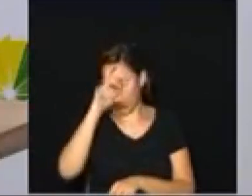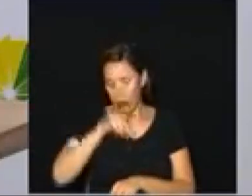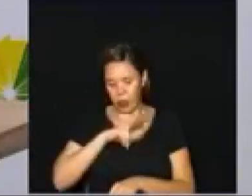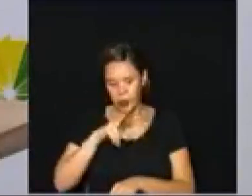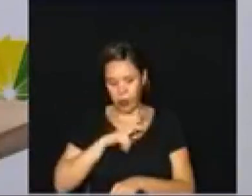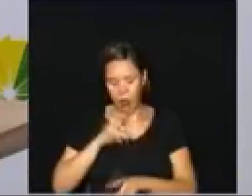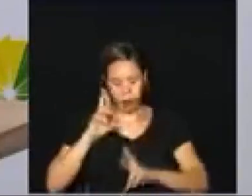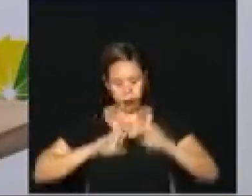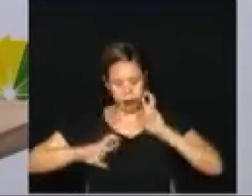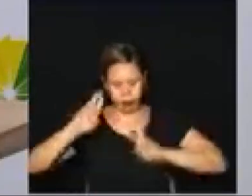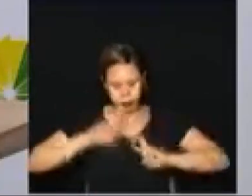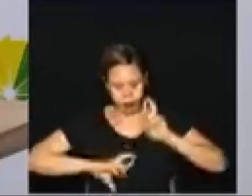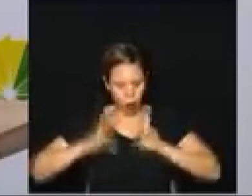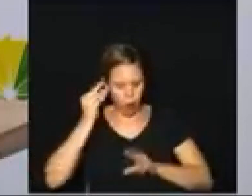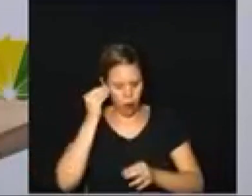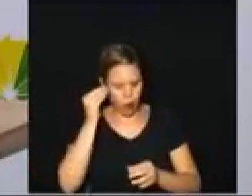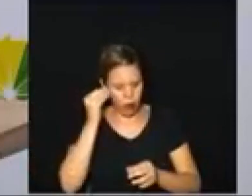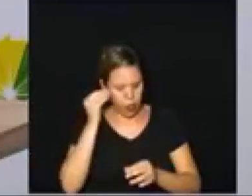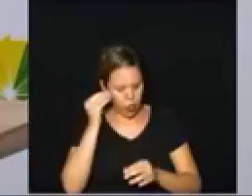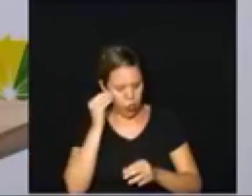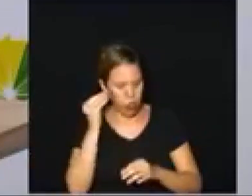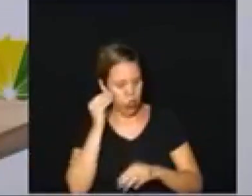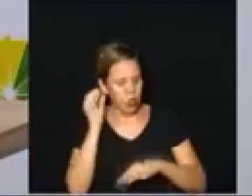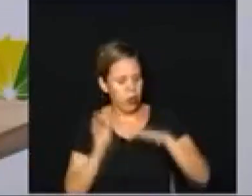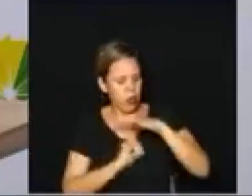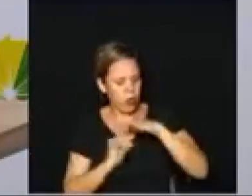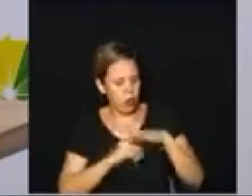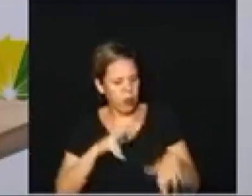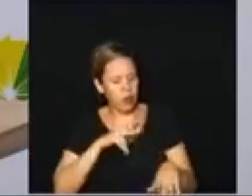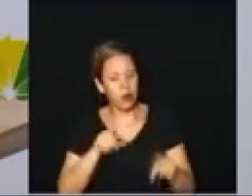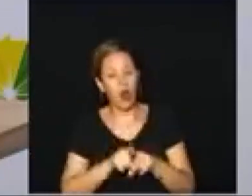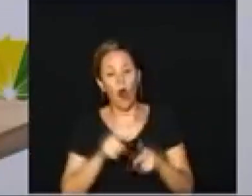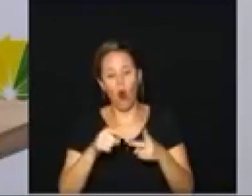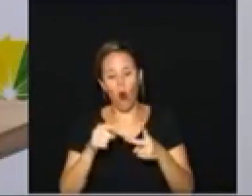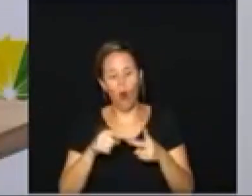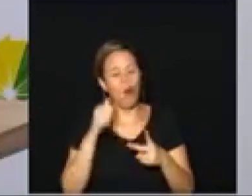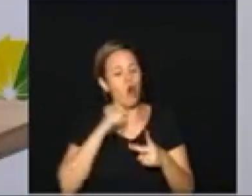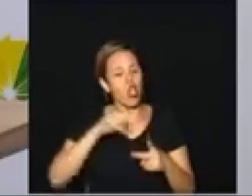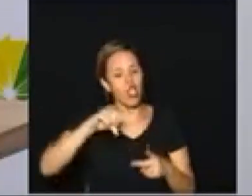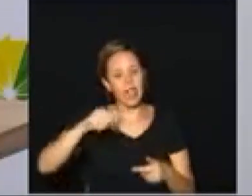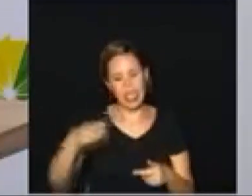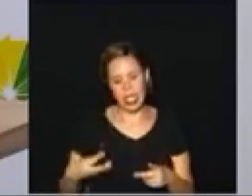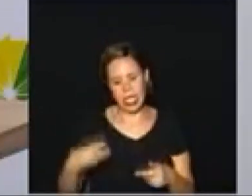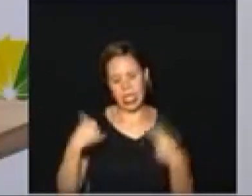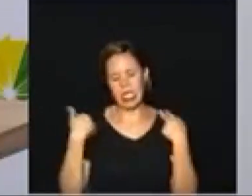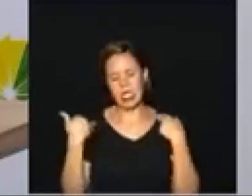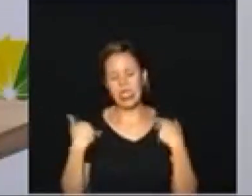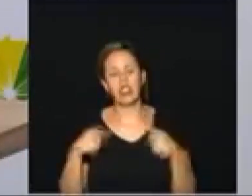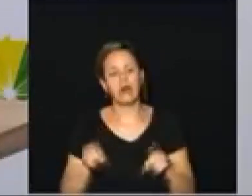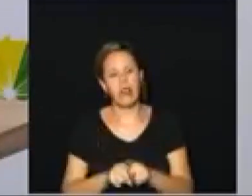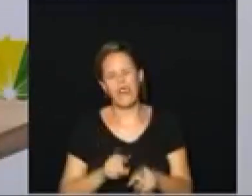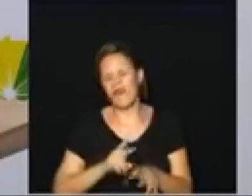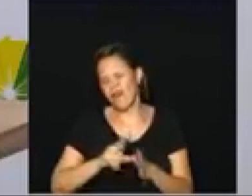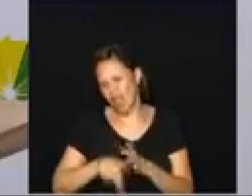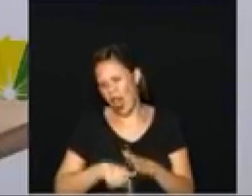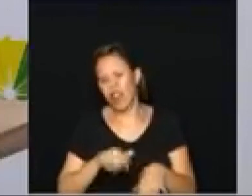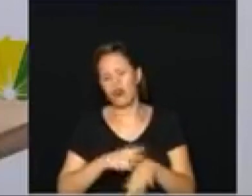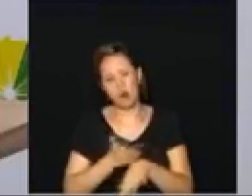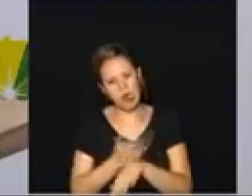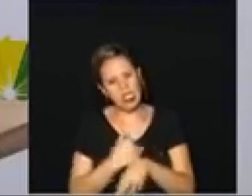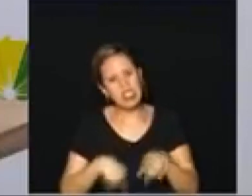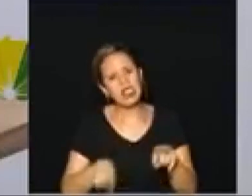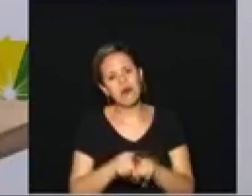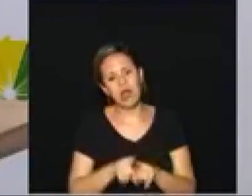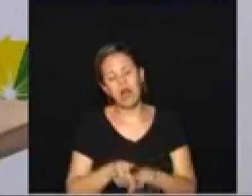exame foi feito em laboratório privado. E uma mulher de 93 anos, que tinha outras doenças,